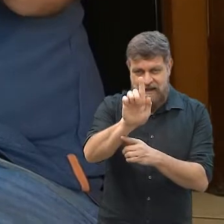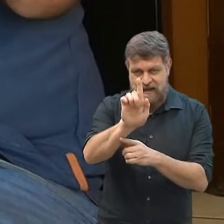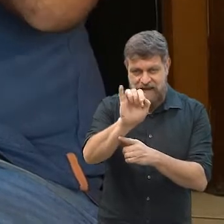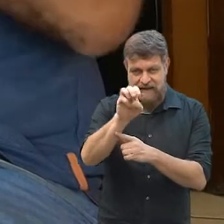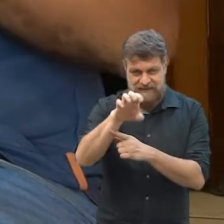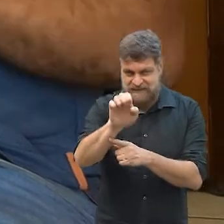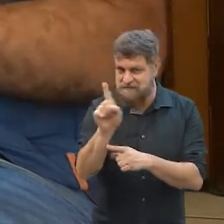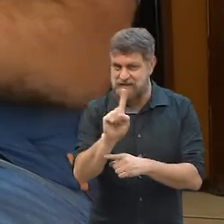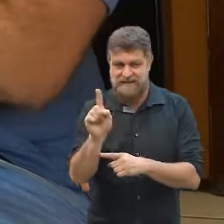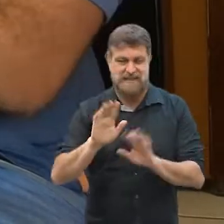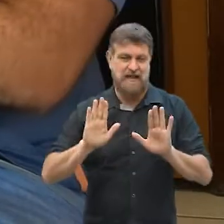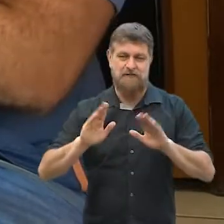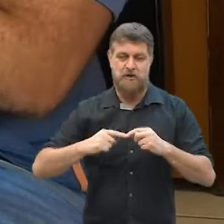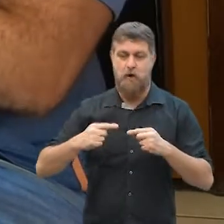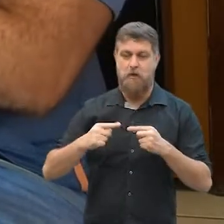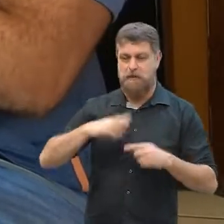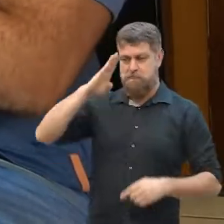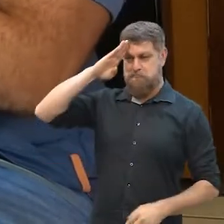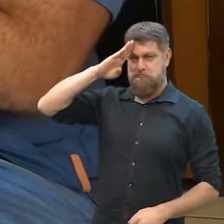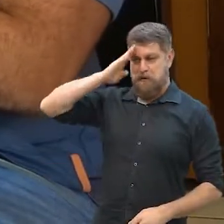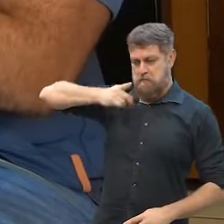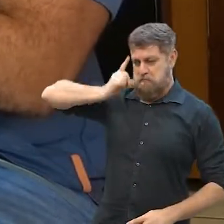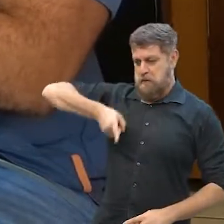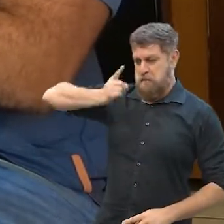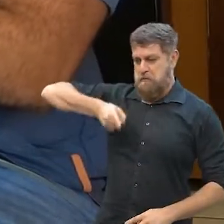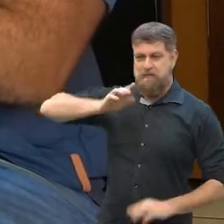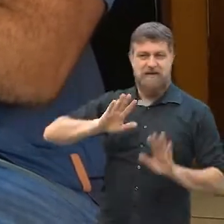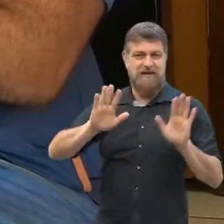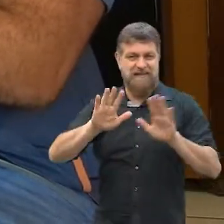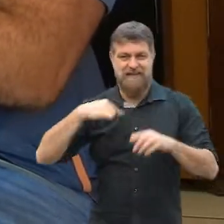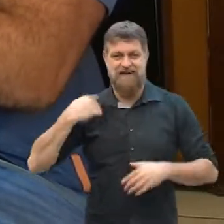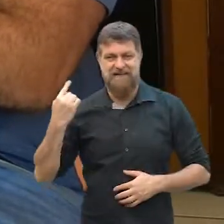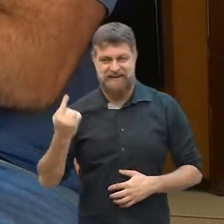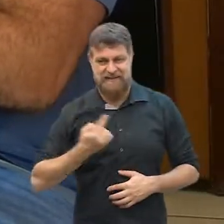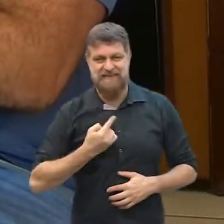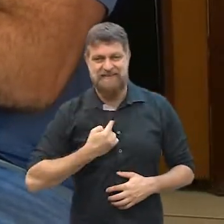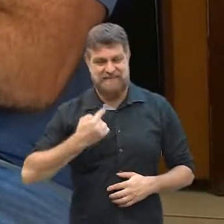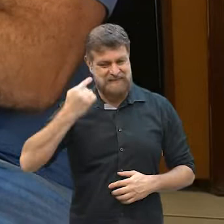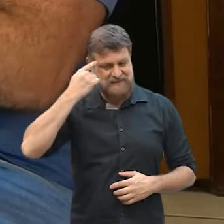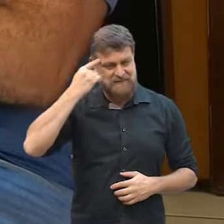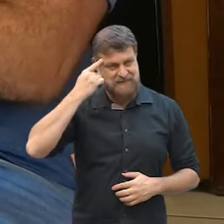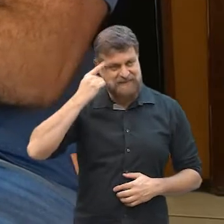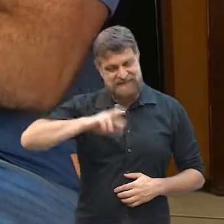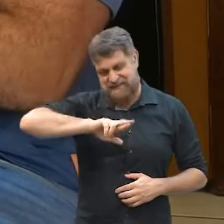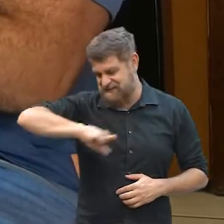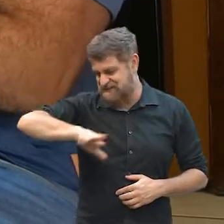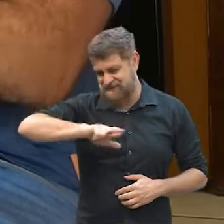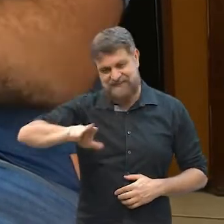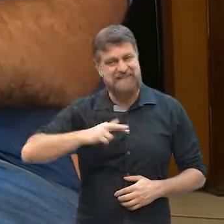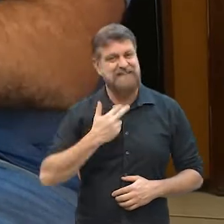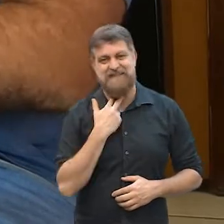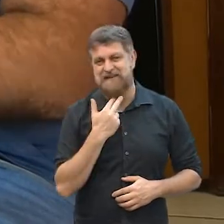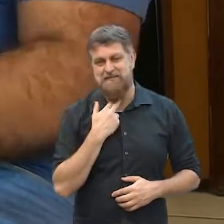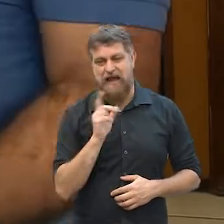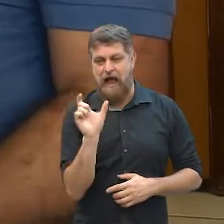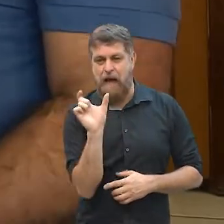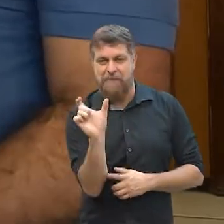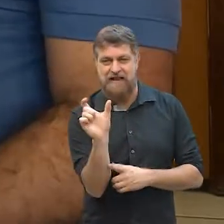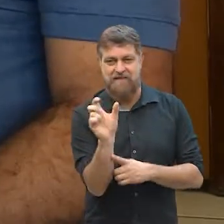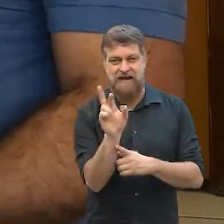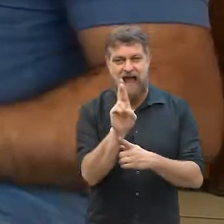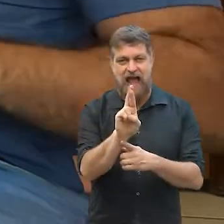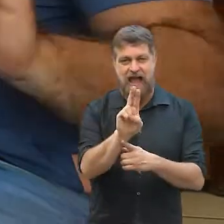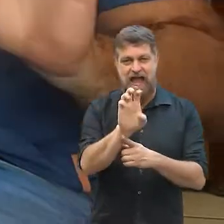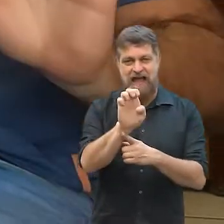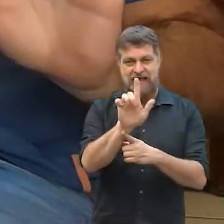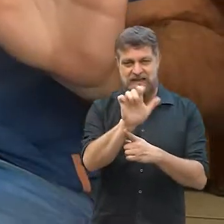militar... Não existe mais? Não, a gente pode enquadrar como regime militar, caso contrário, olha só, não. Tá fora de moda. Fora de moda.